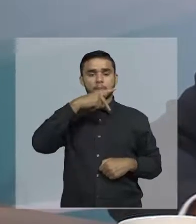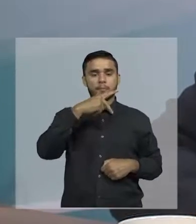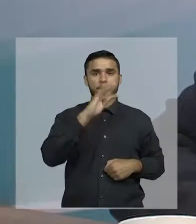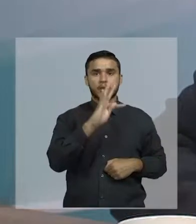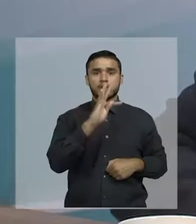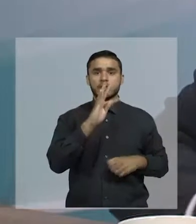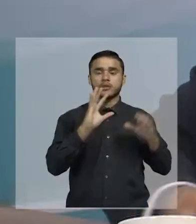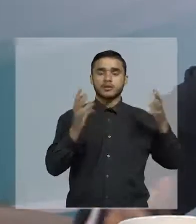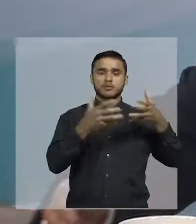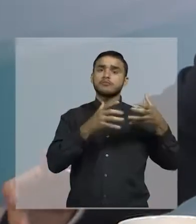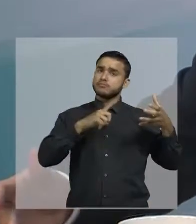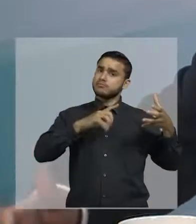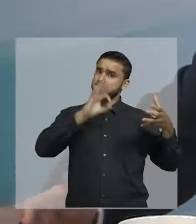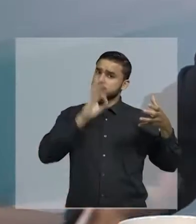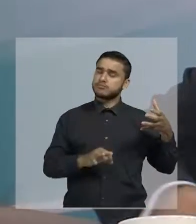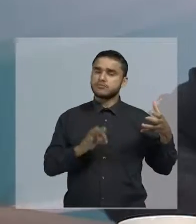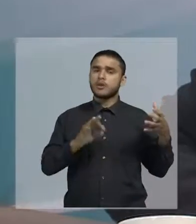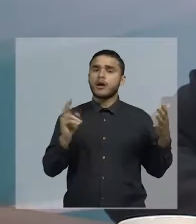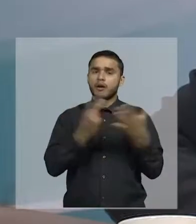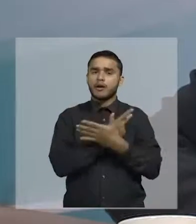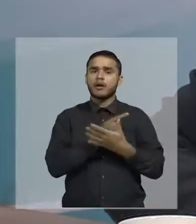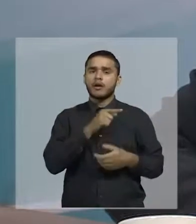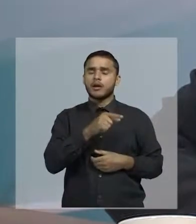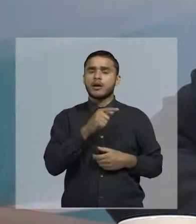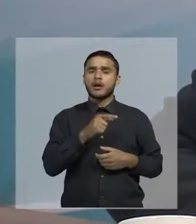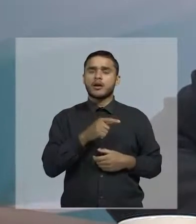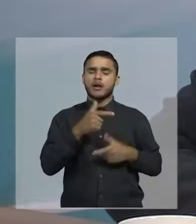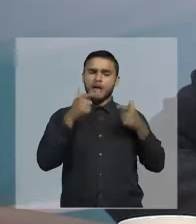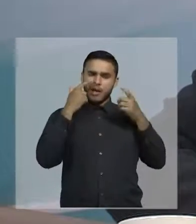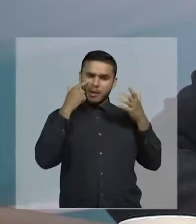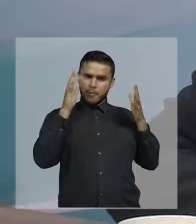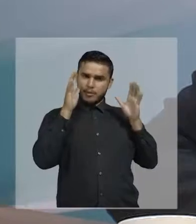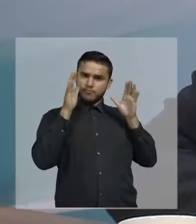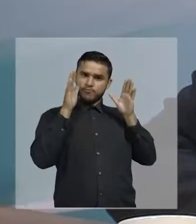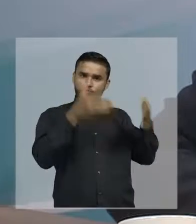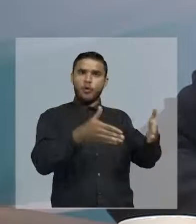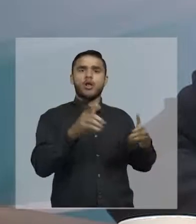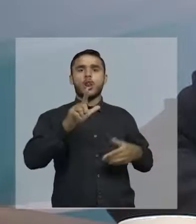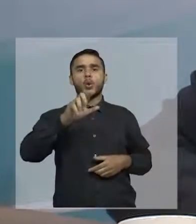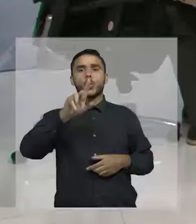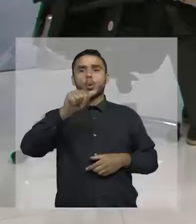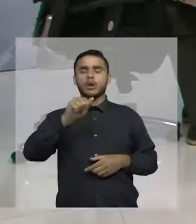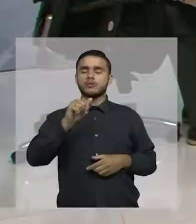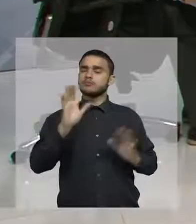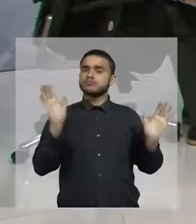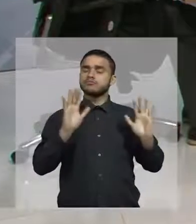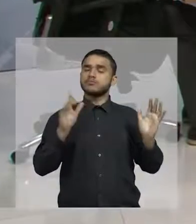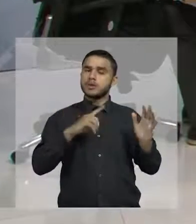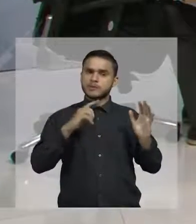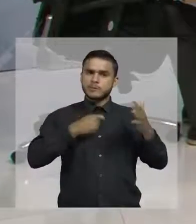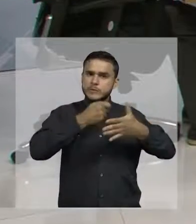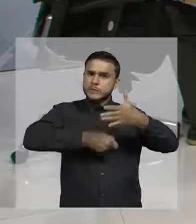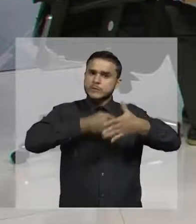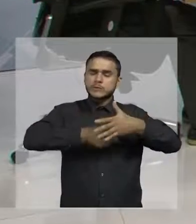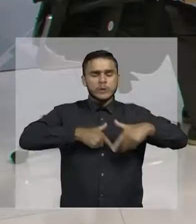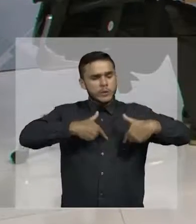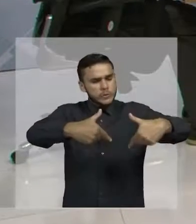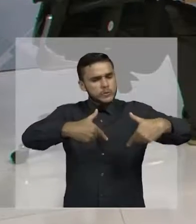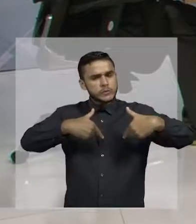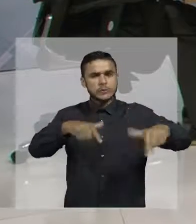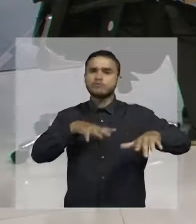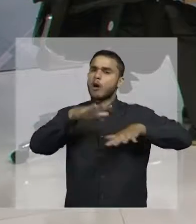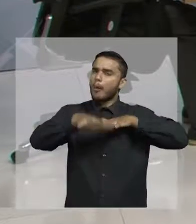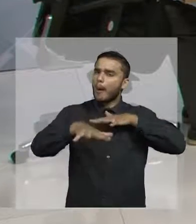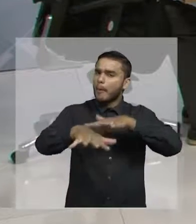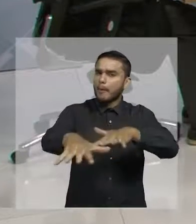Partido dos Trabalhadores inegavelmente tem, apesar de estar muito personificado ainda no Lula, mas ele tem uma militância que